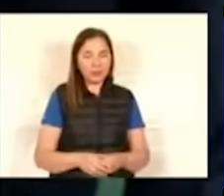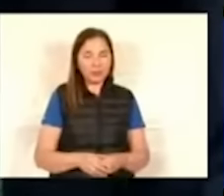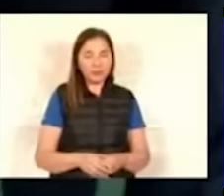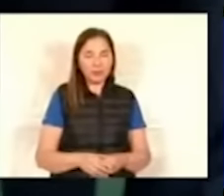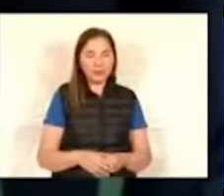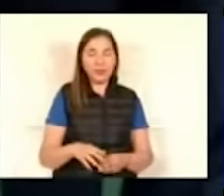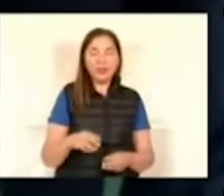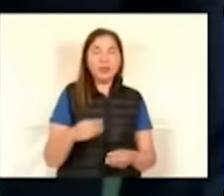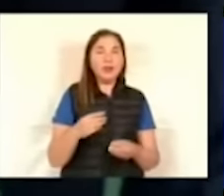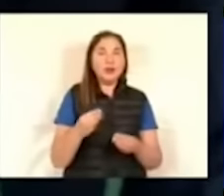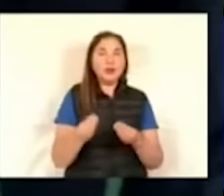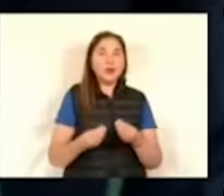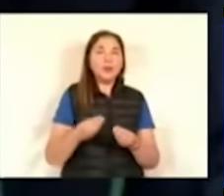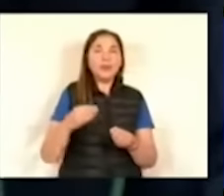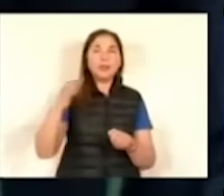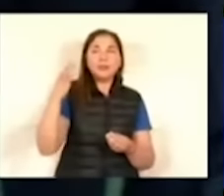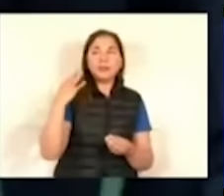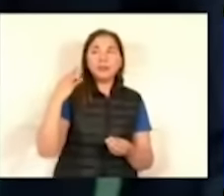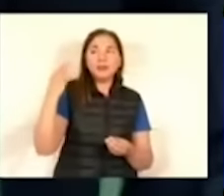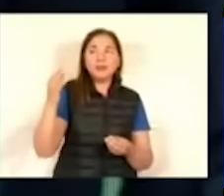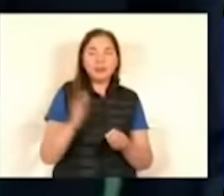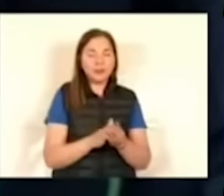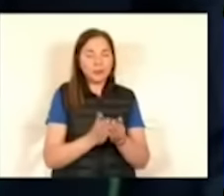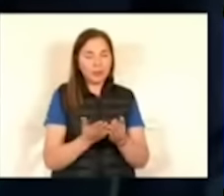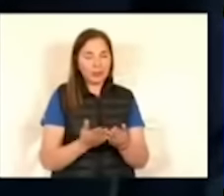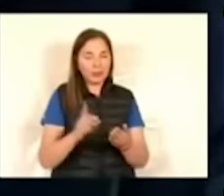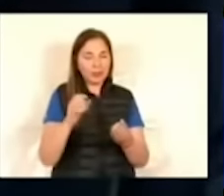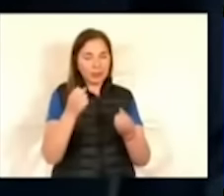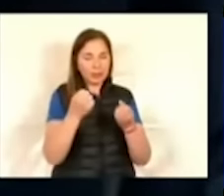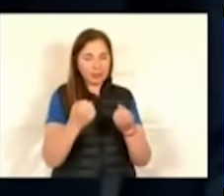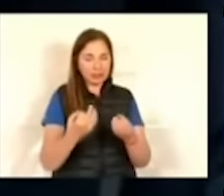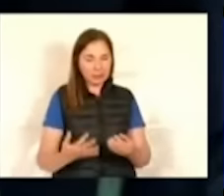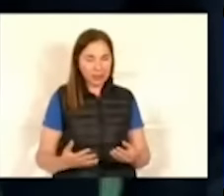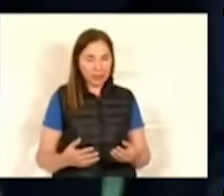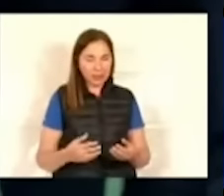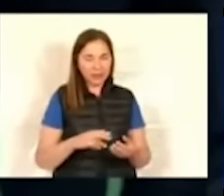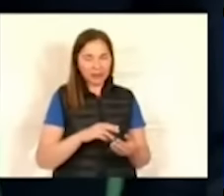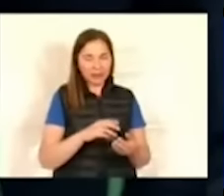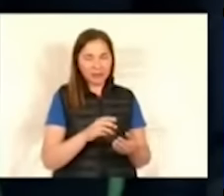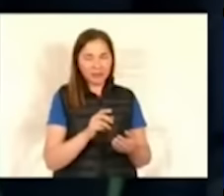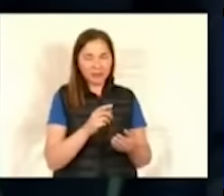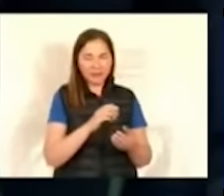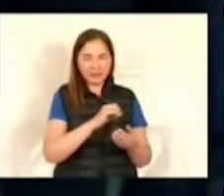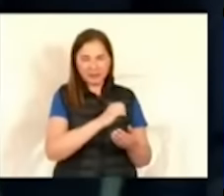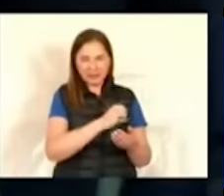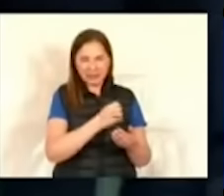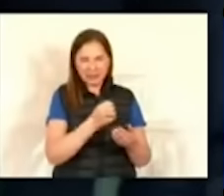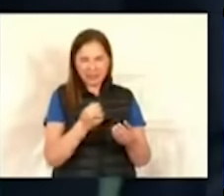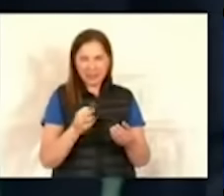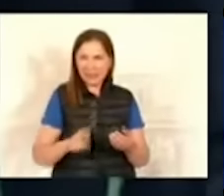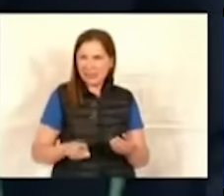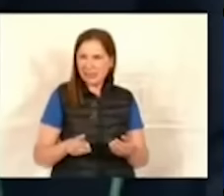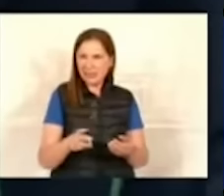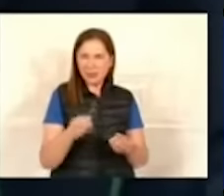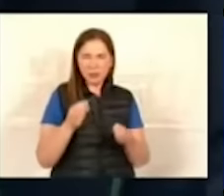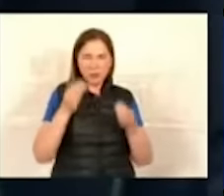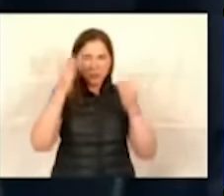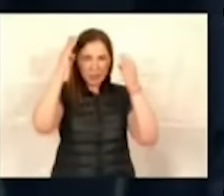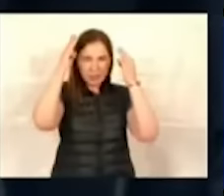de ser escolhido aparece na palavra várias vezes imagina que Moisés estava apando